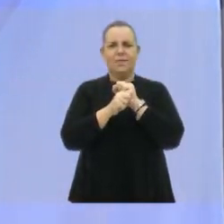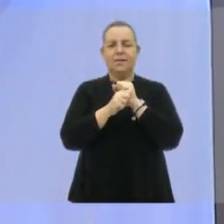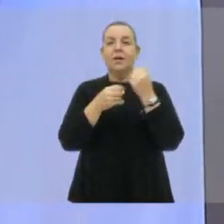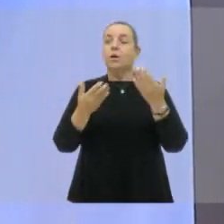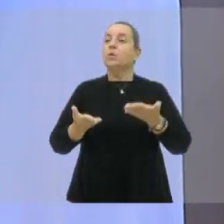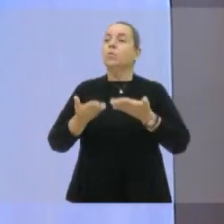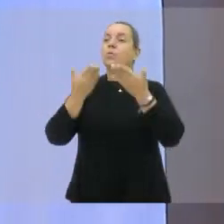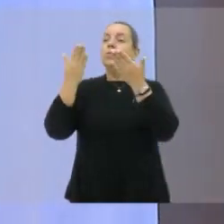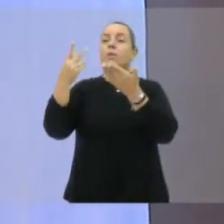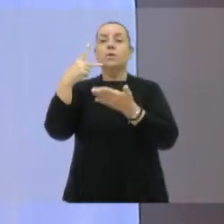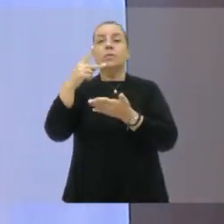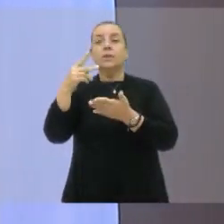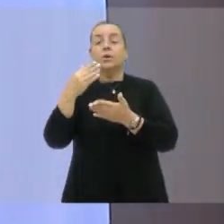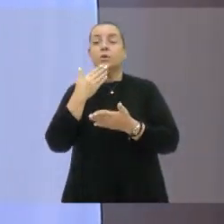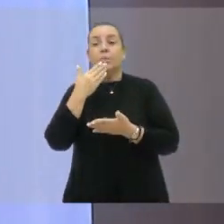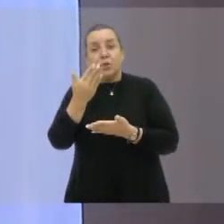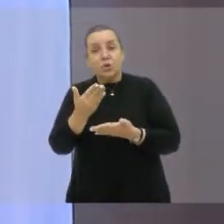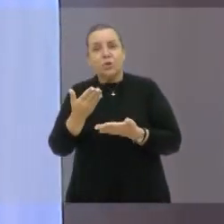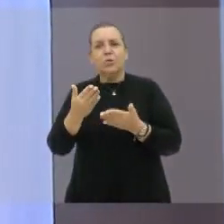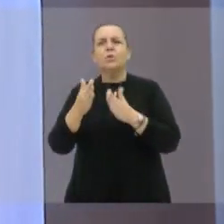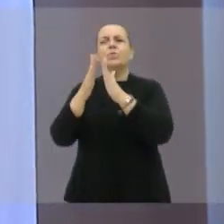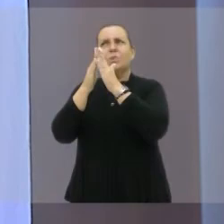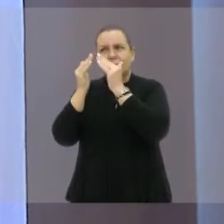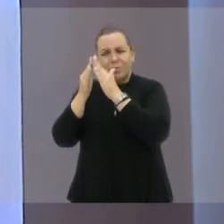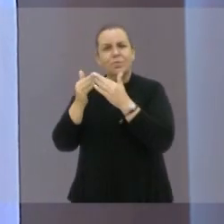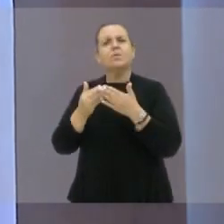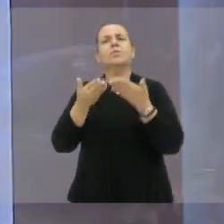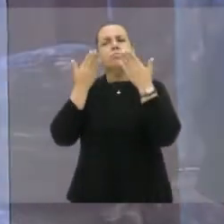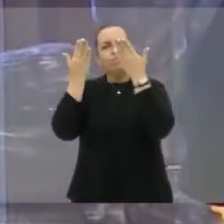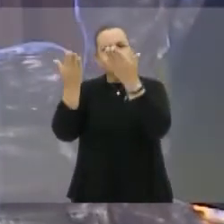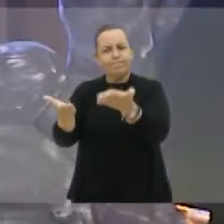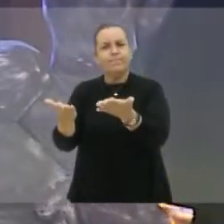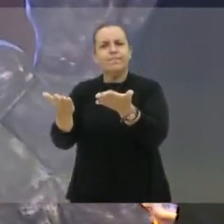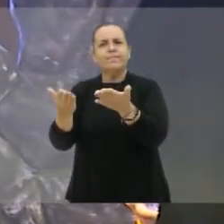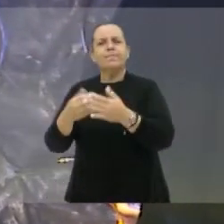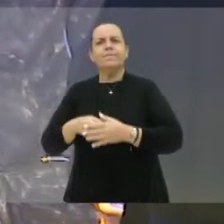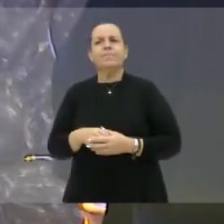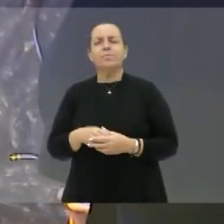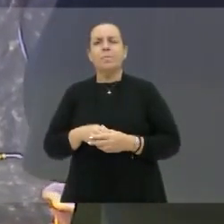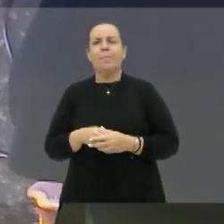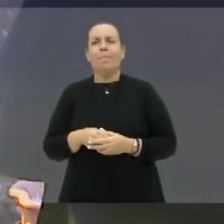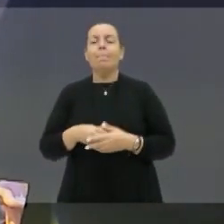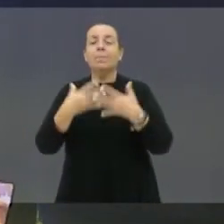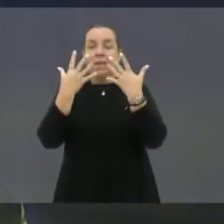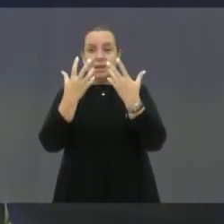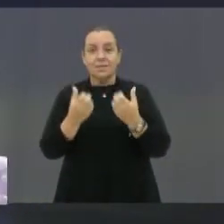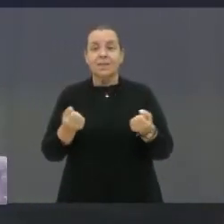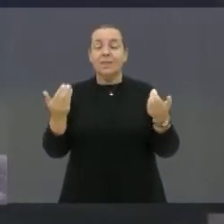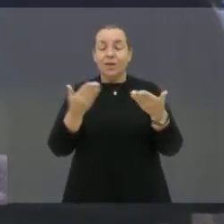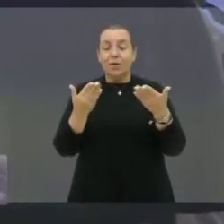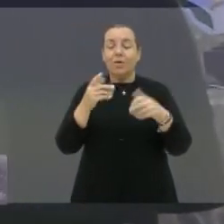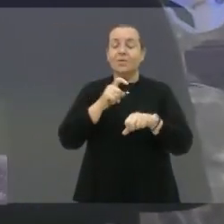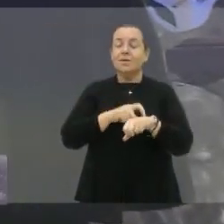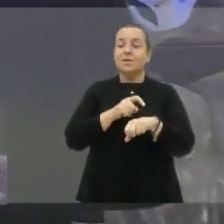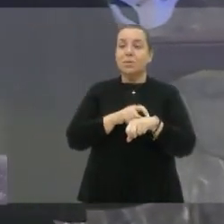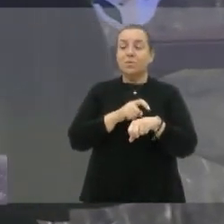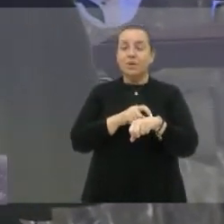seus pedidos, coloque as suas intenções, permita agora nesse momento